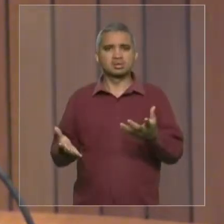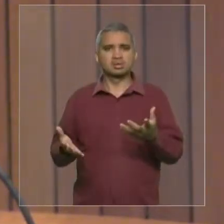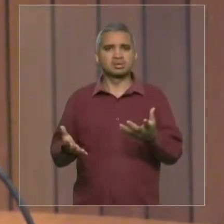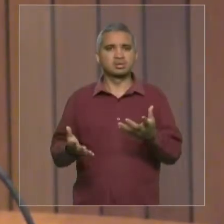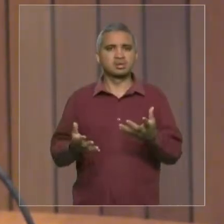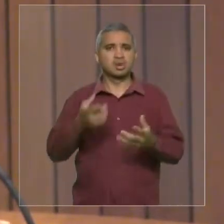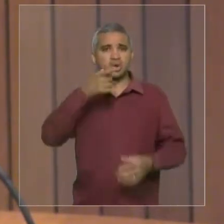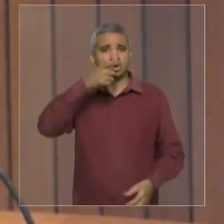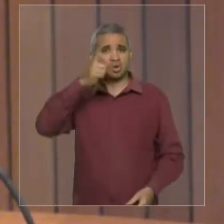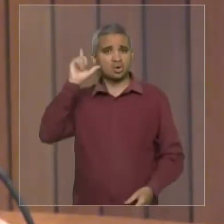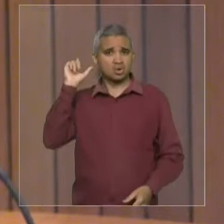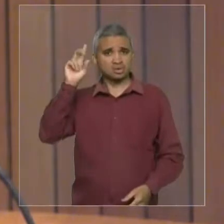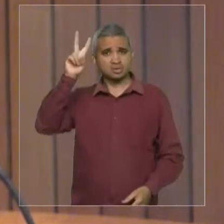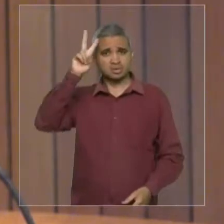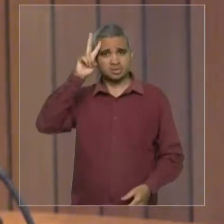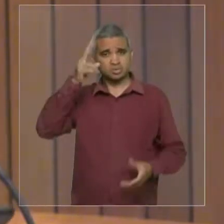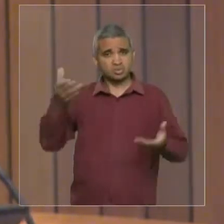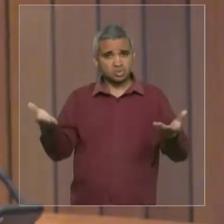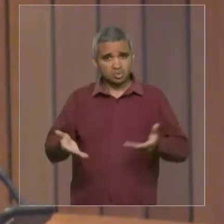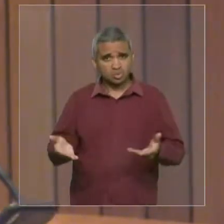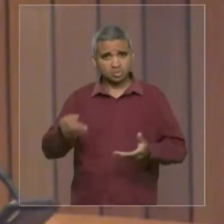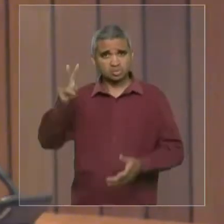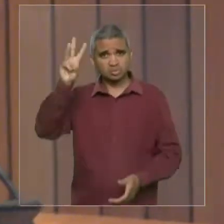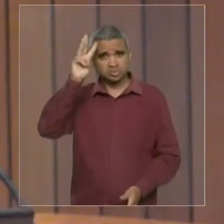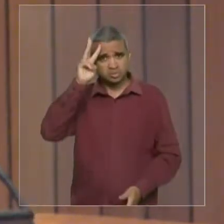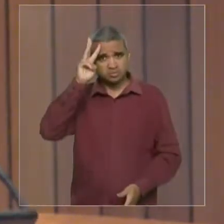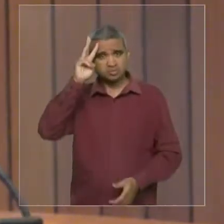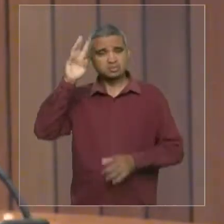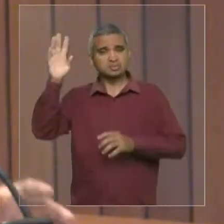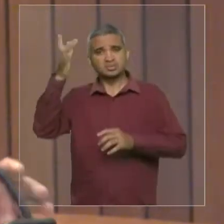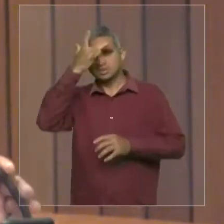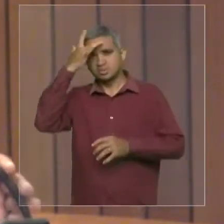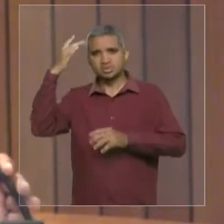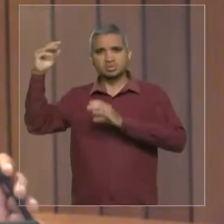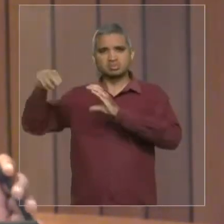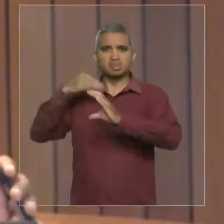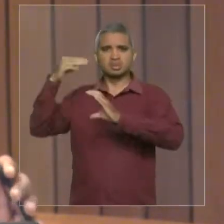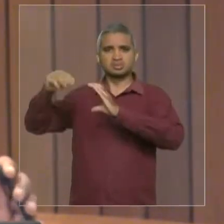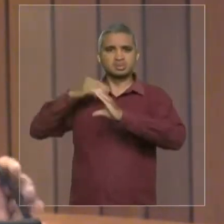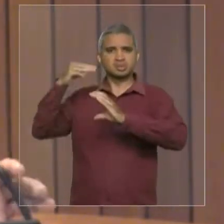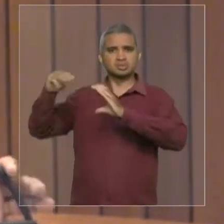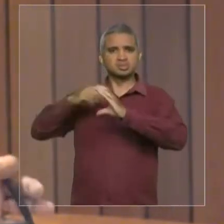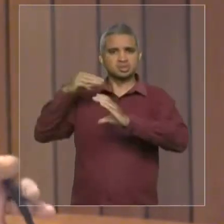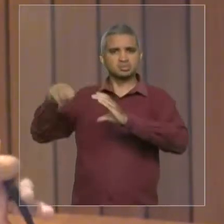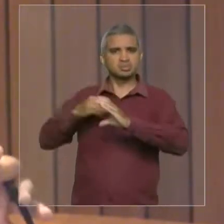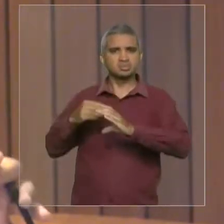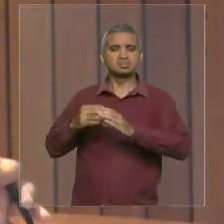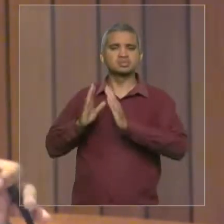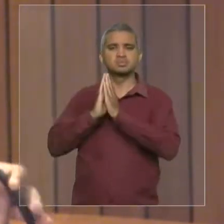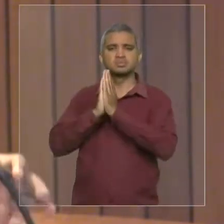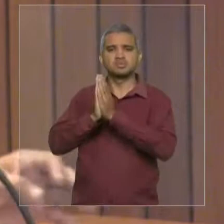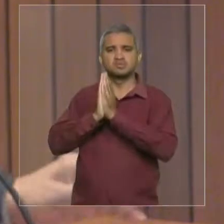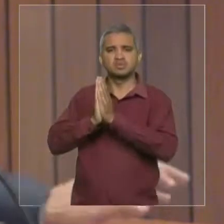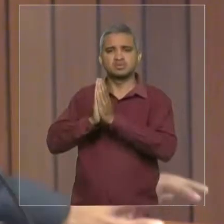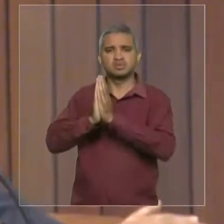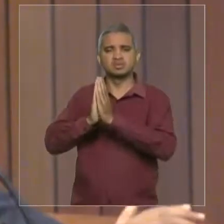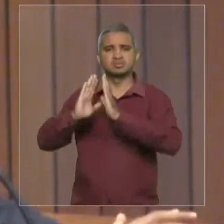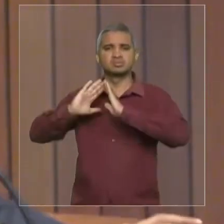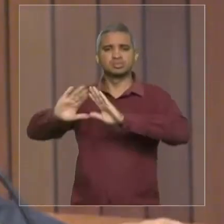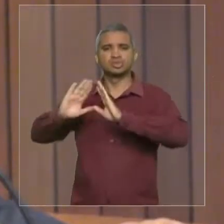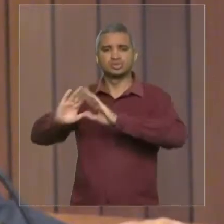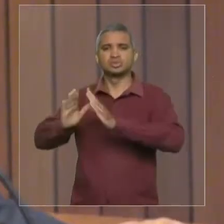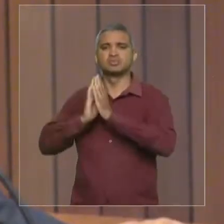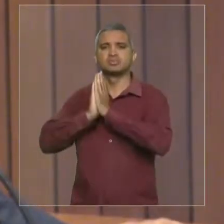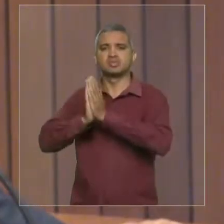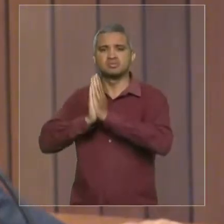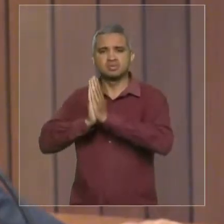hoje, recebemos muitas outras denúncias de várias pessoas que pediram que nós solicitássemos informação